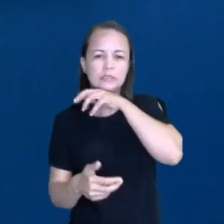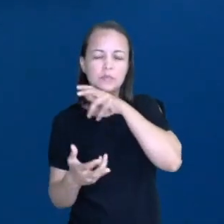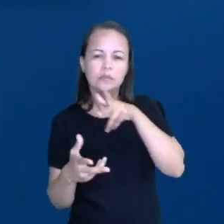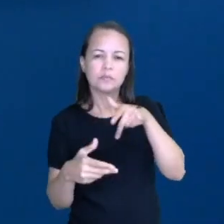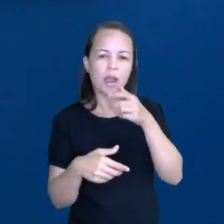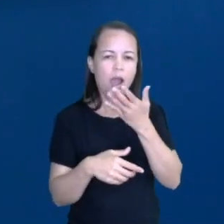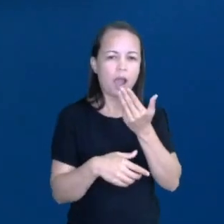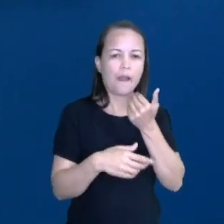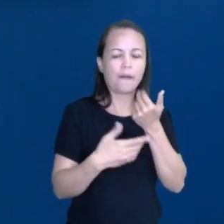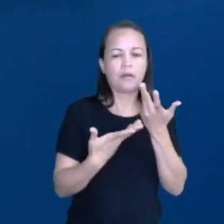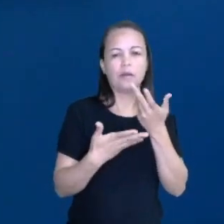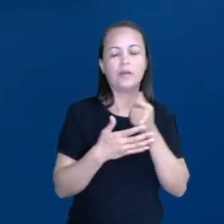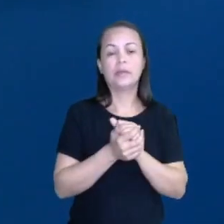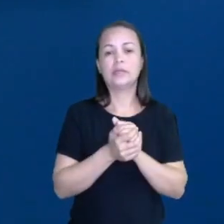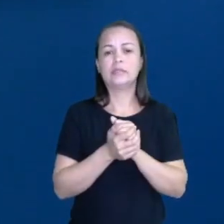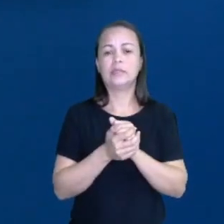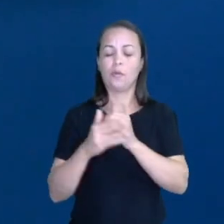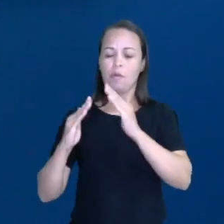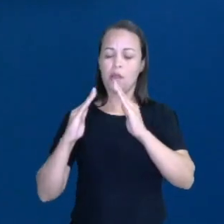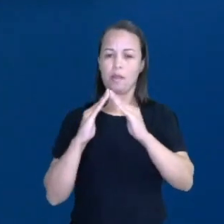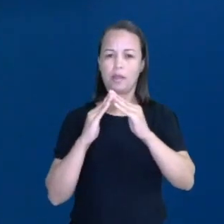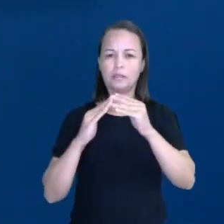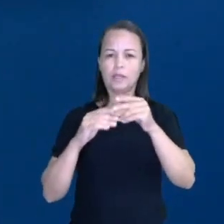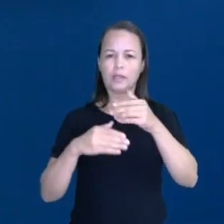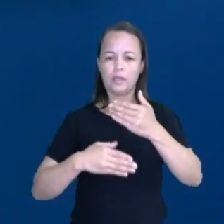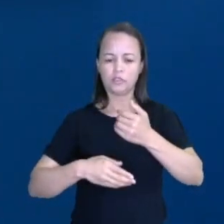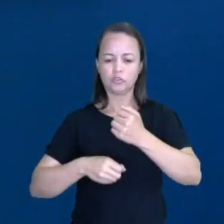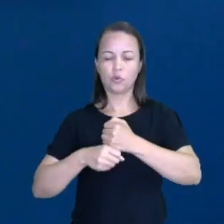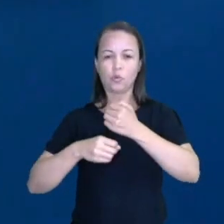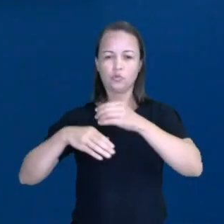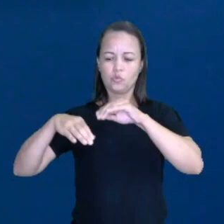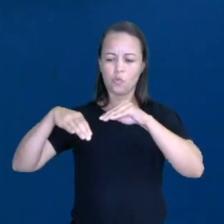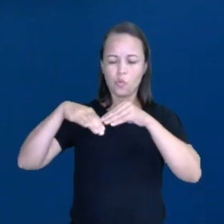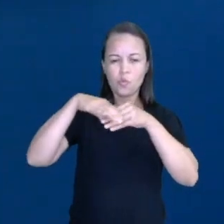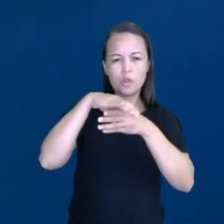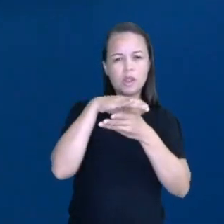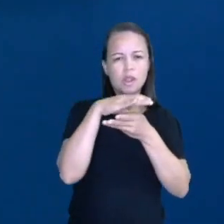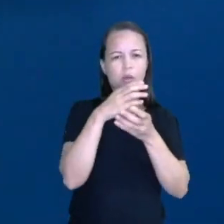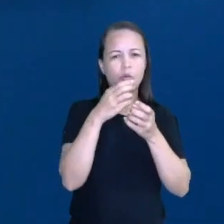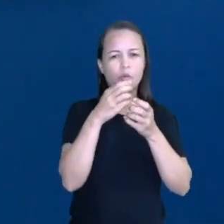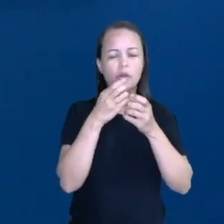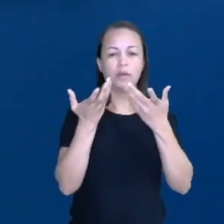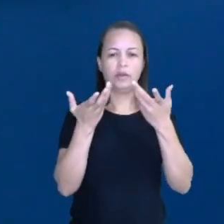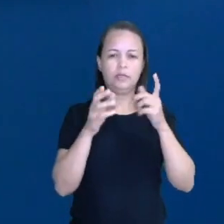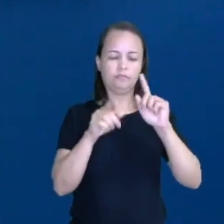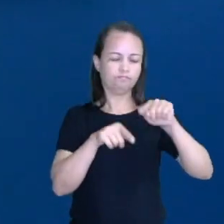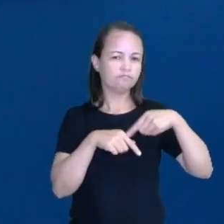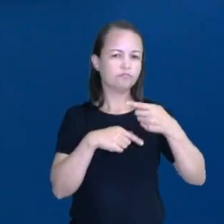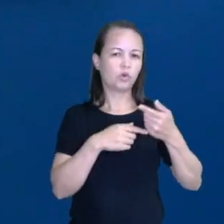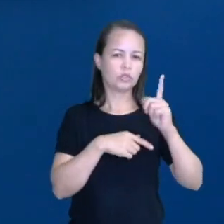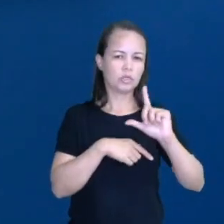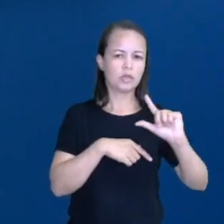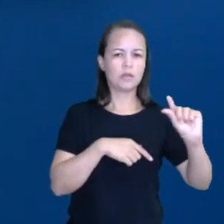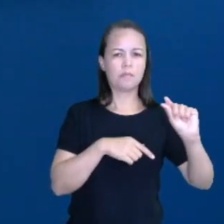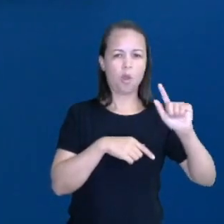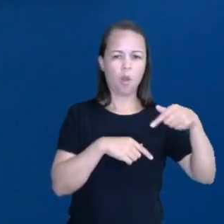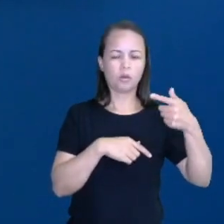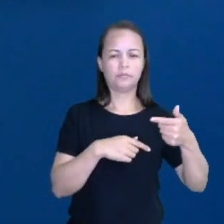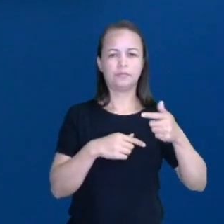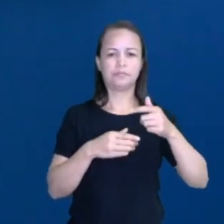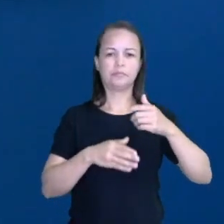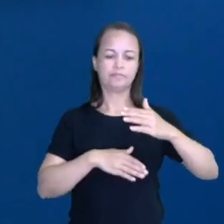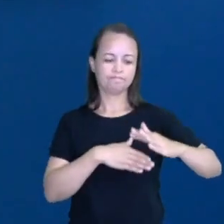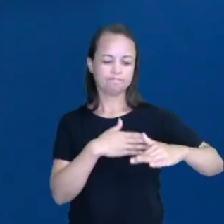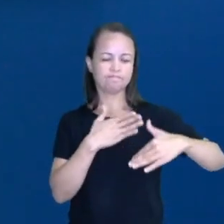a casa que eles construíam, eles passavam um tempo, depois iam embora, né? Depois foi